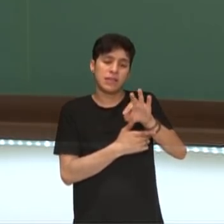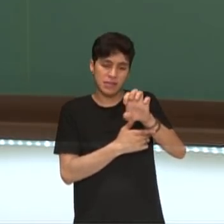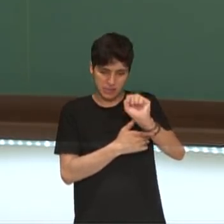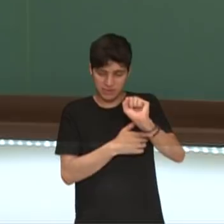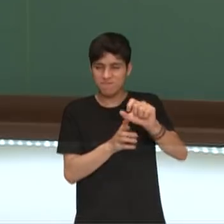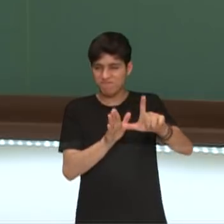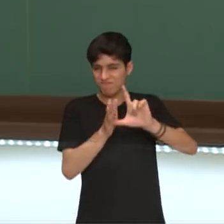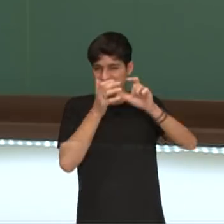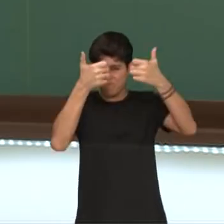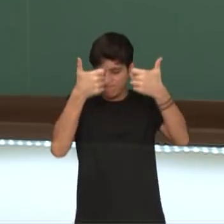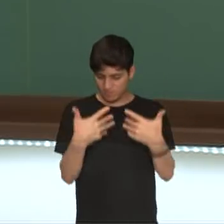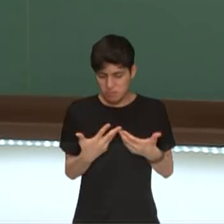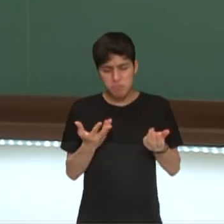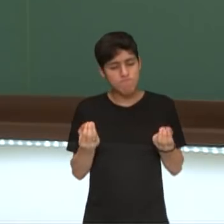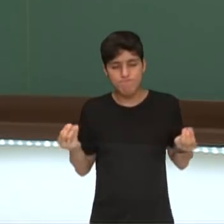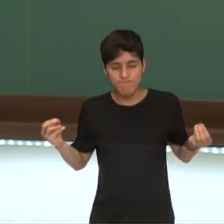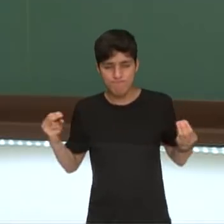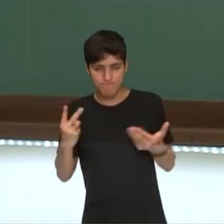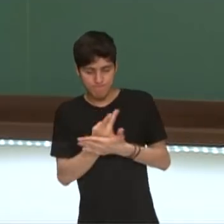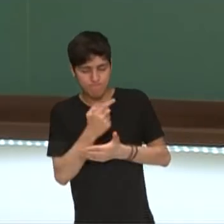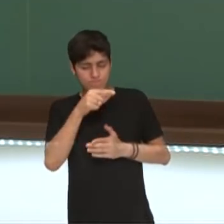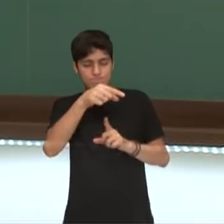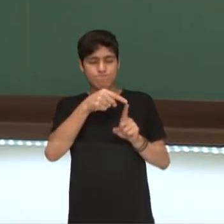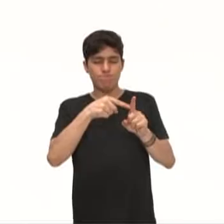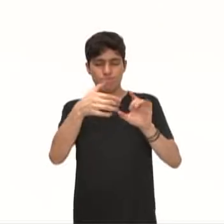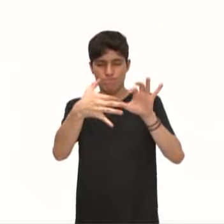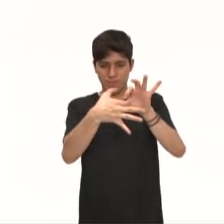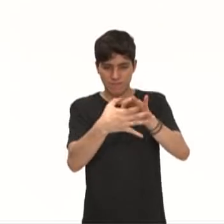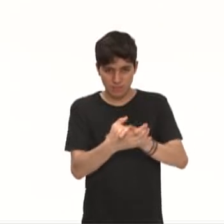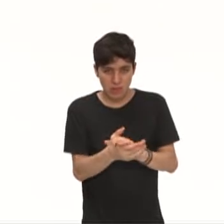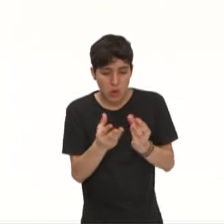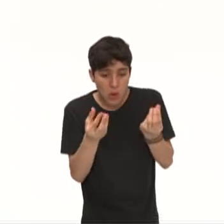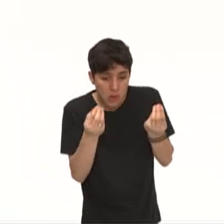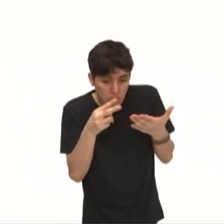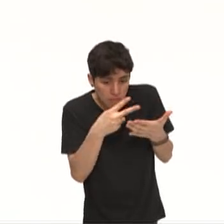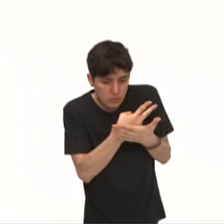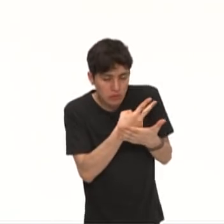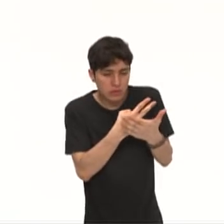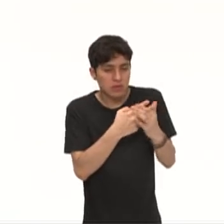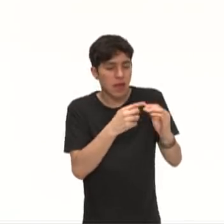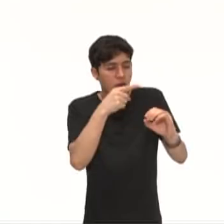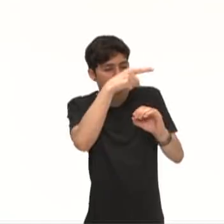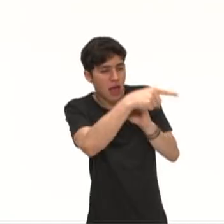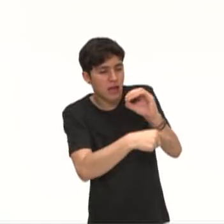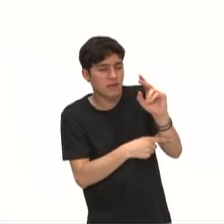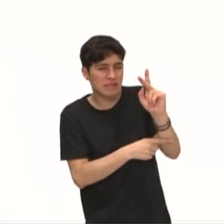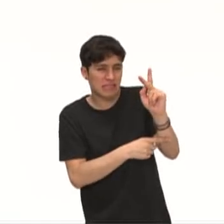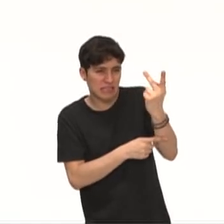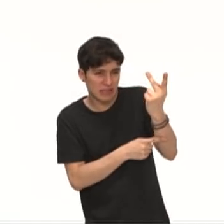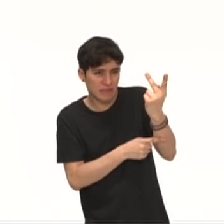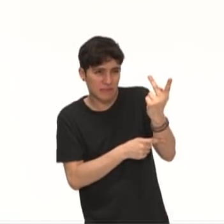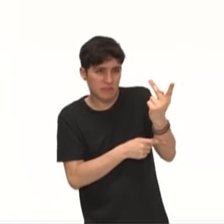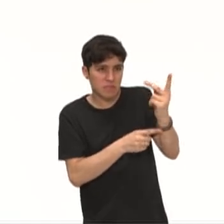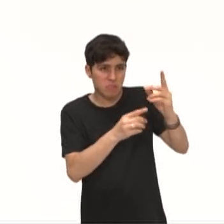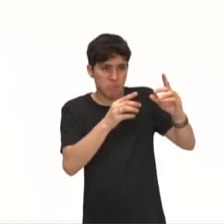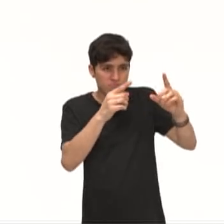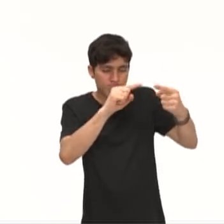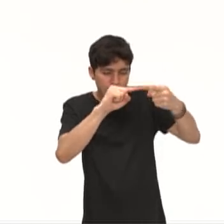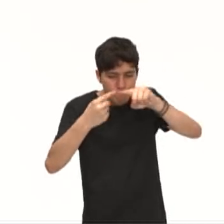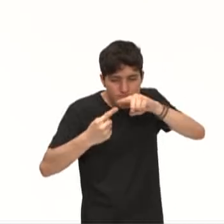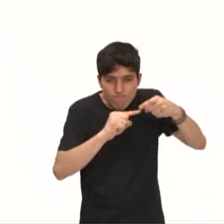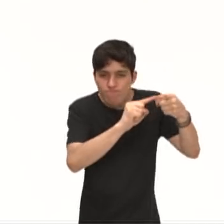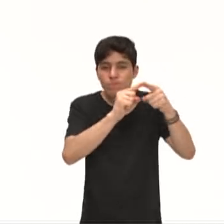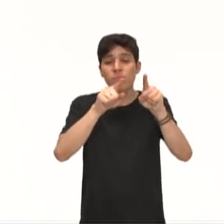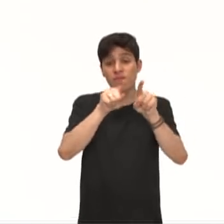gente? Como que acontece esse tipo de ligação? Acontece entre átomos de hidrogênio, entre si, né? Entre átomos de